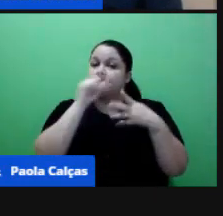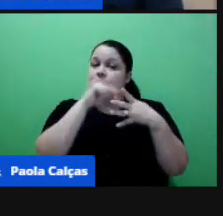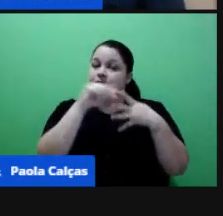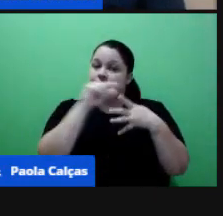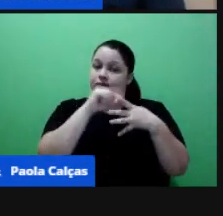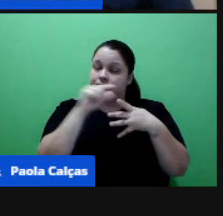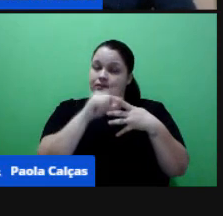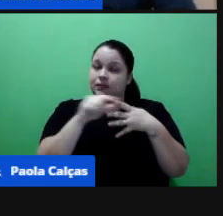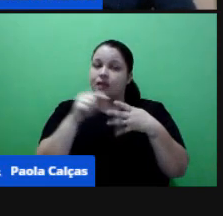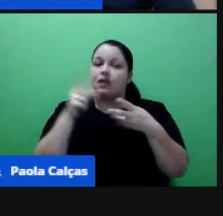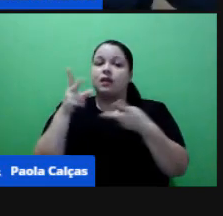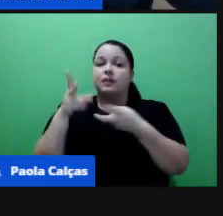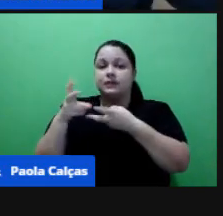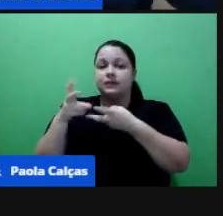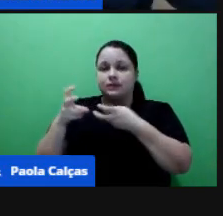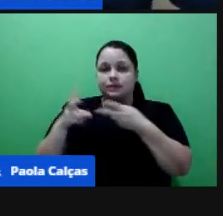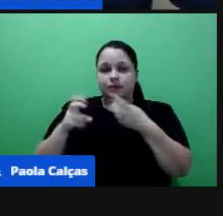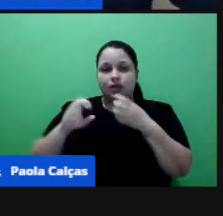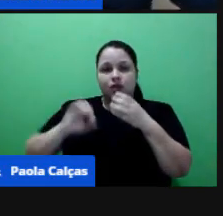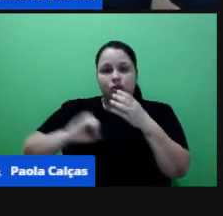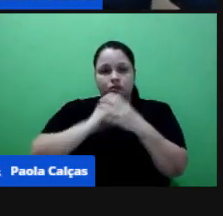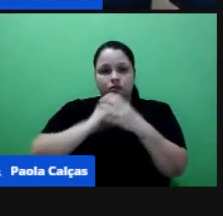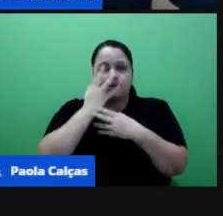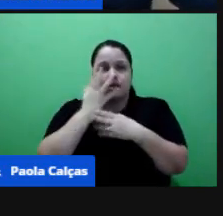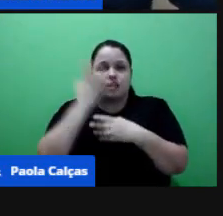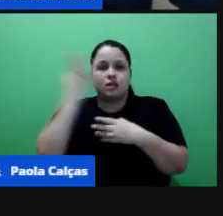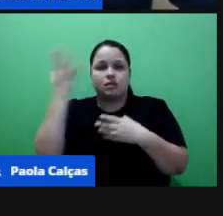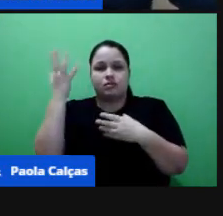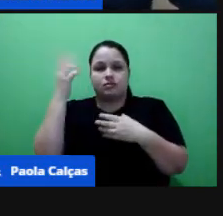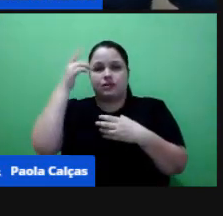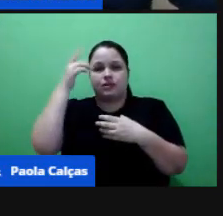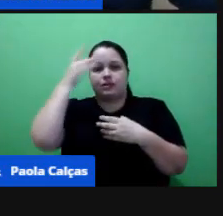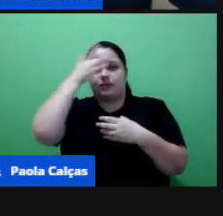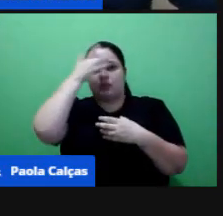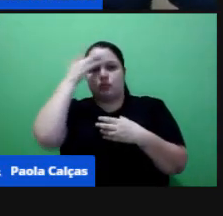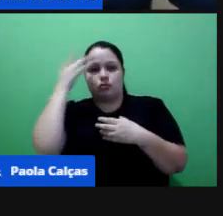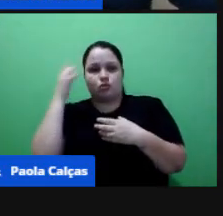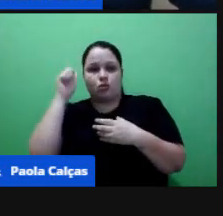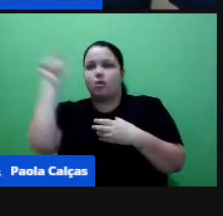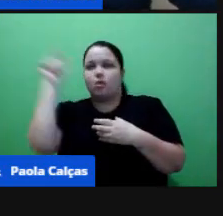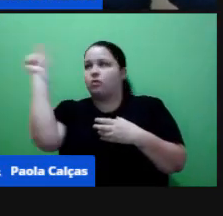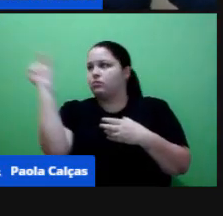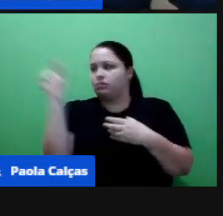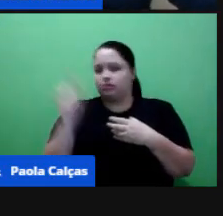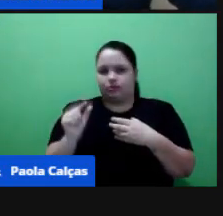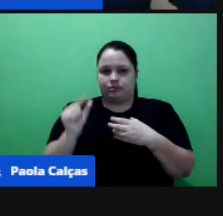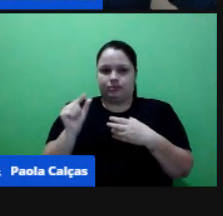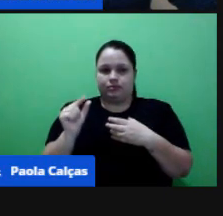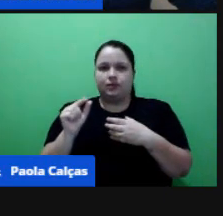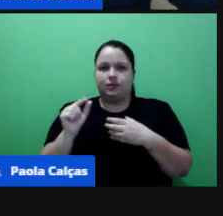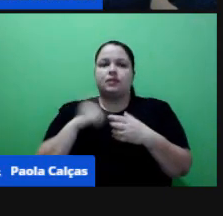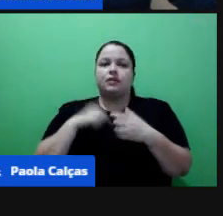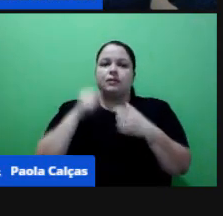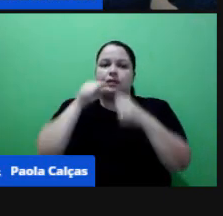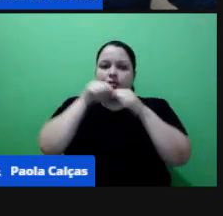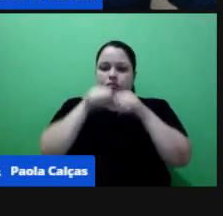o surgimento da espécie humana no continente africano e sua expansão pelo